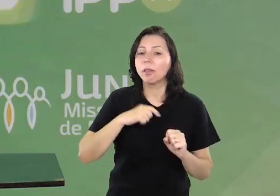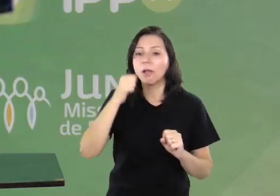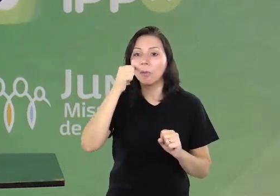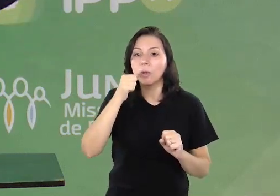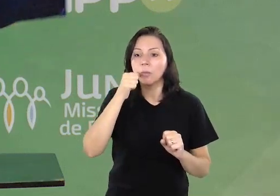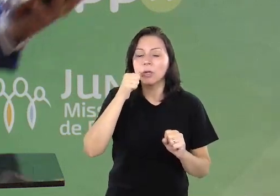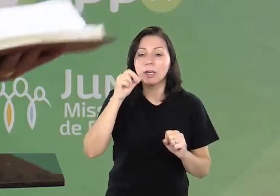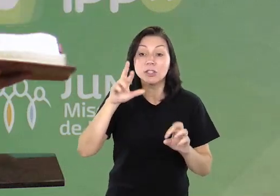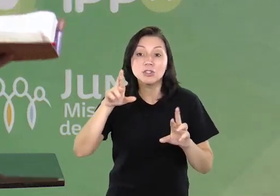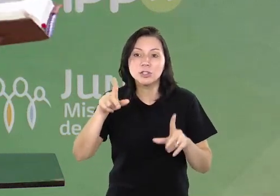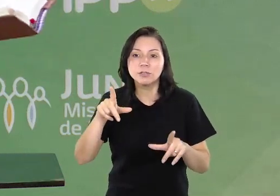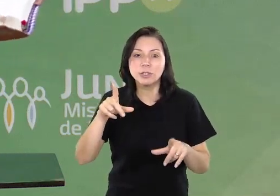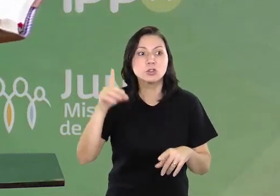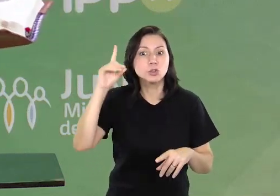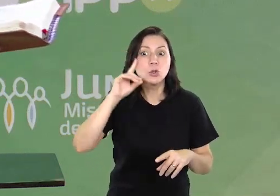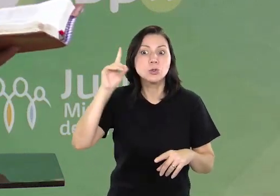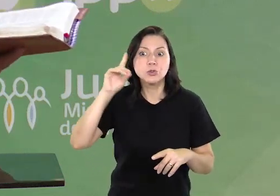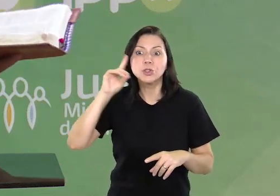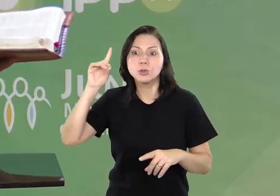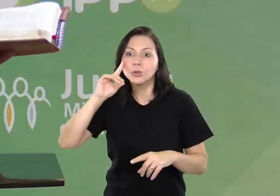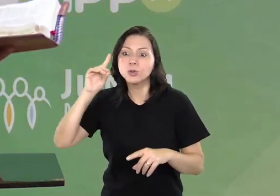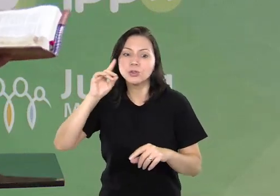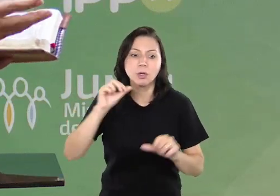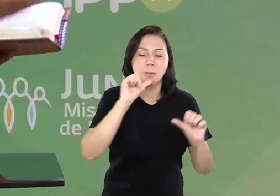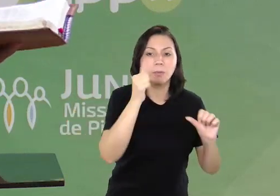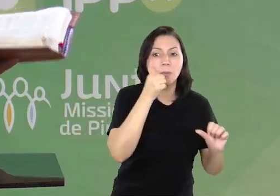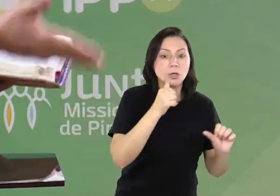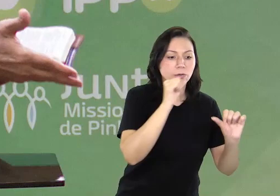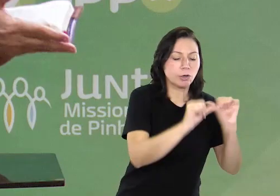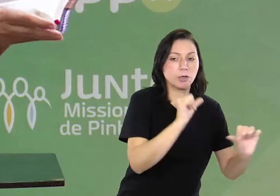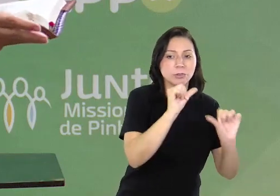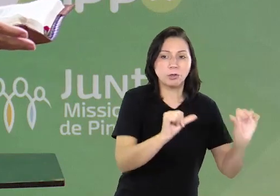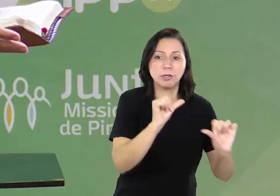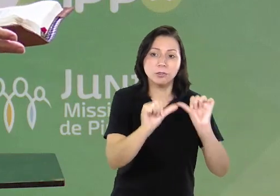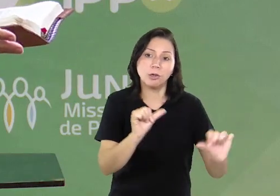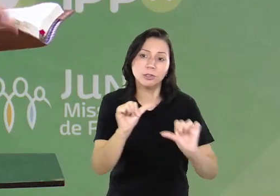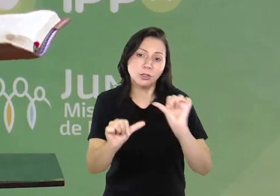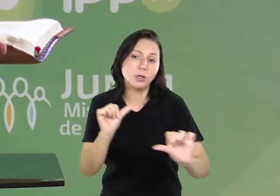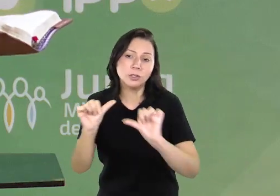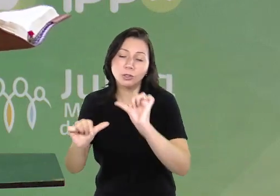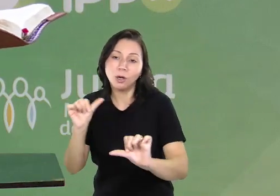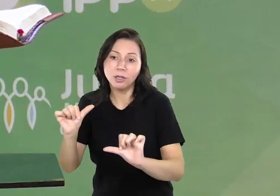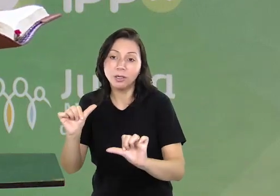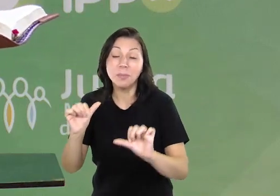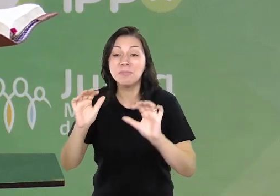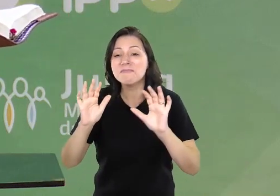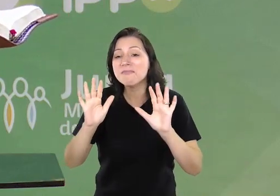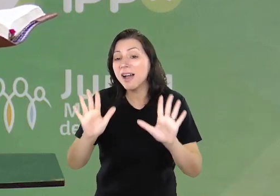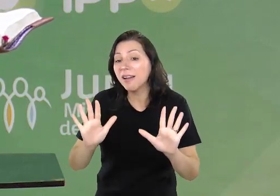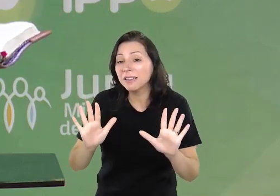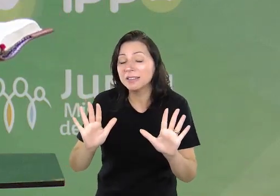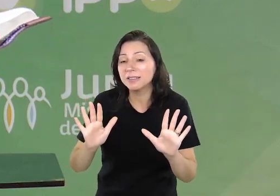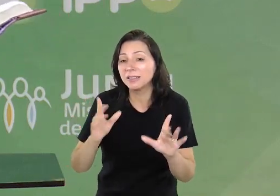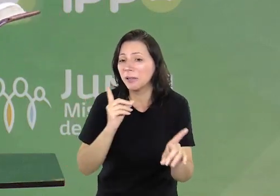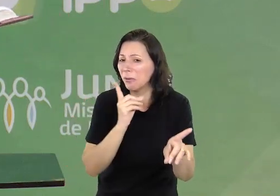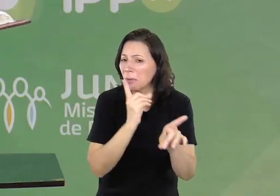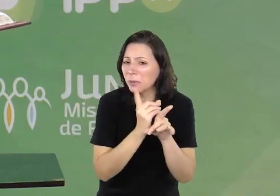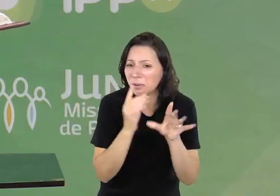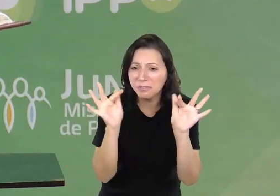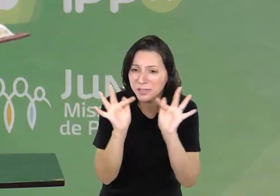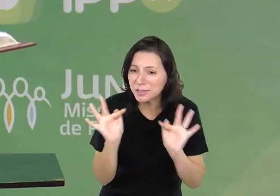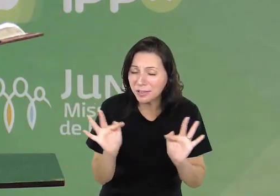nova tudo de uma curtição nova mas o que que ele encontrou felicidade não vazio frustração